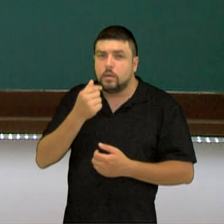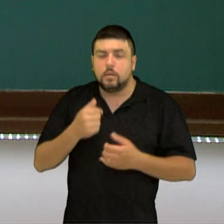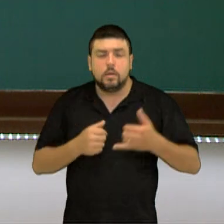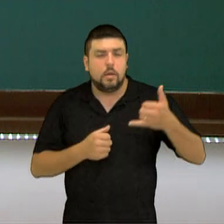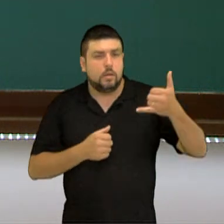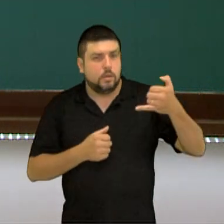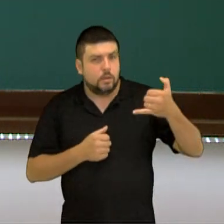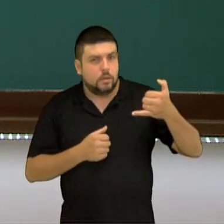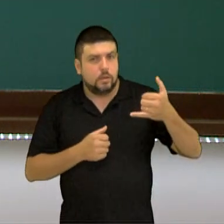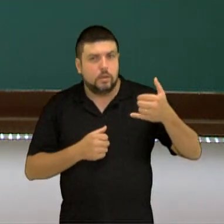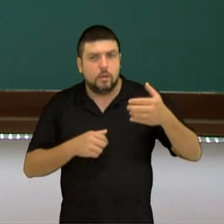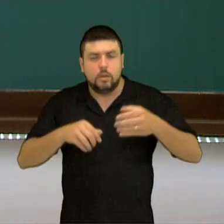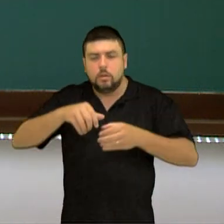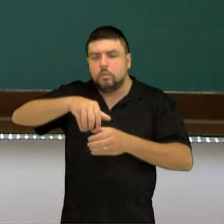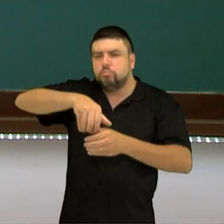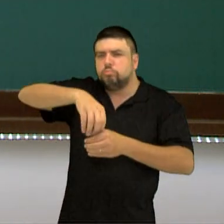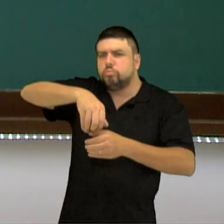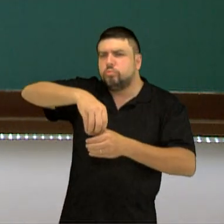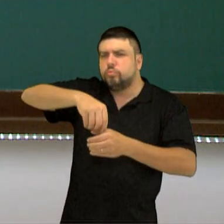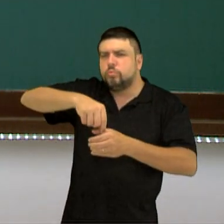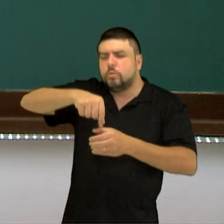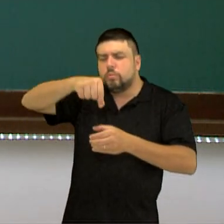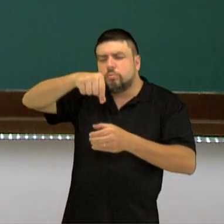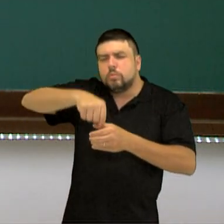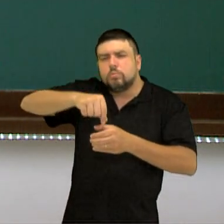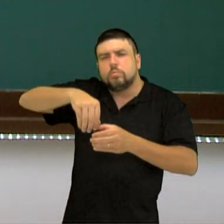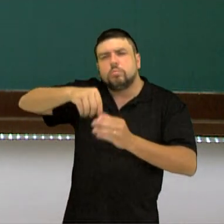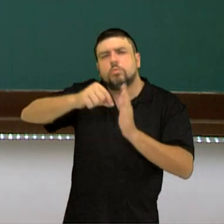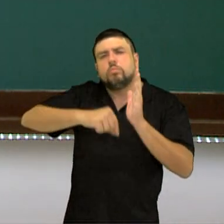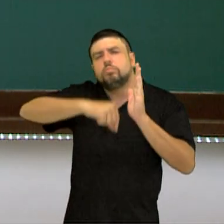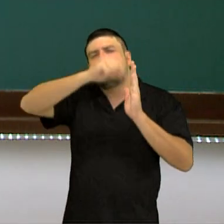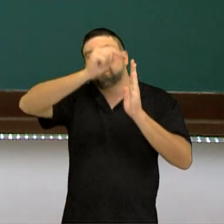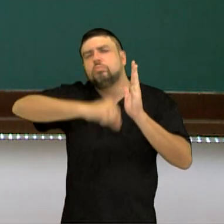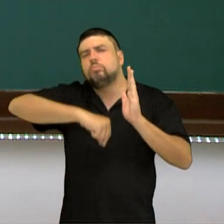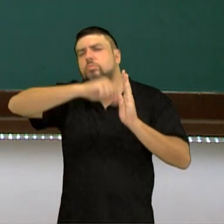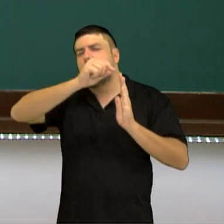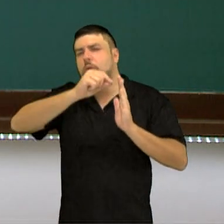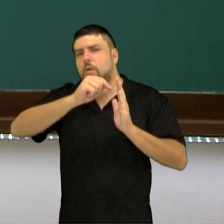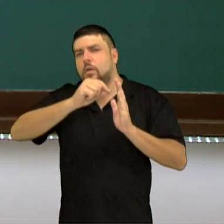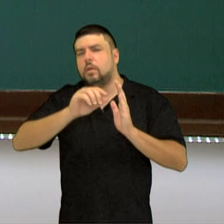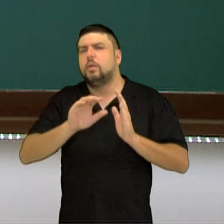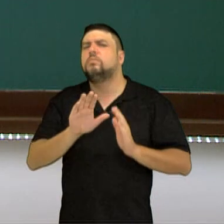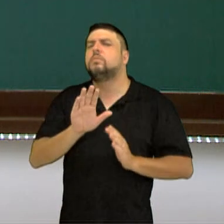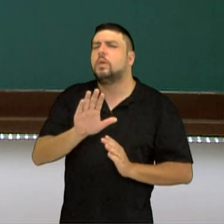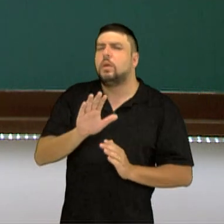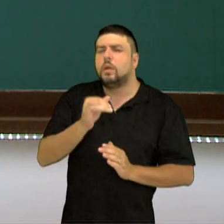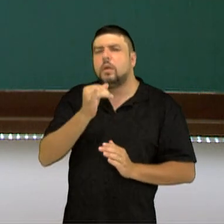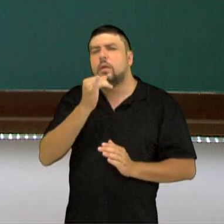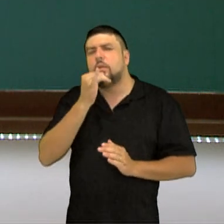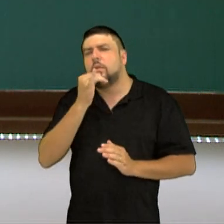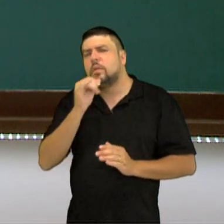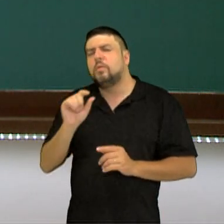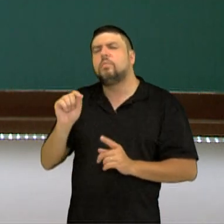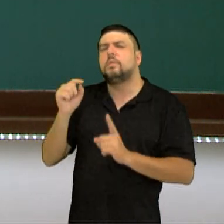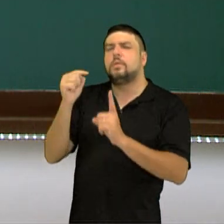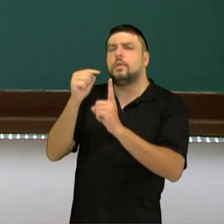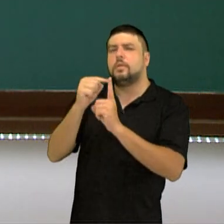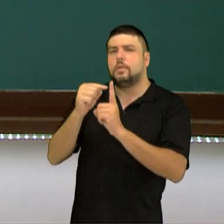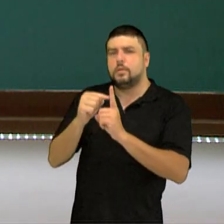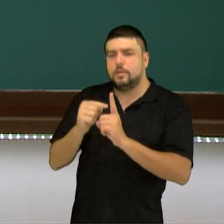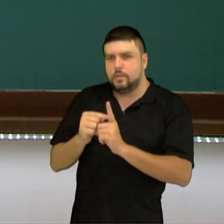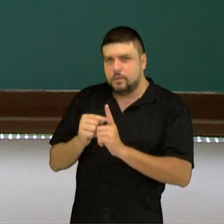das tinta guache, por exemplo. Você acha que é exemplo de que tipo de